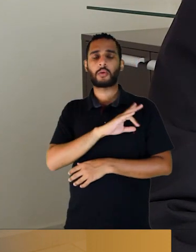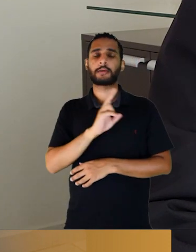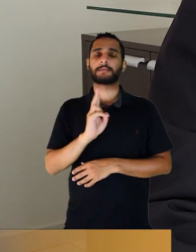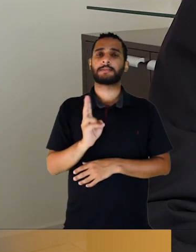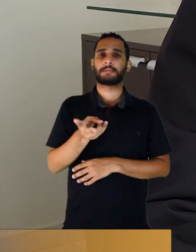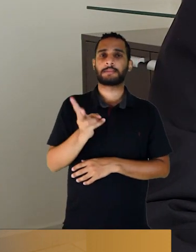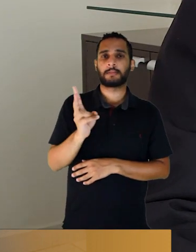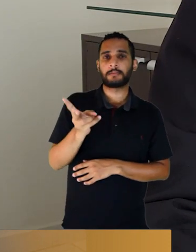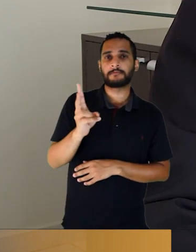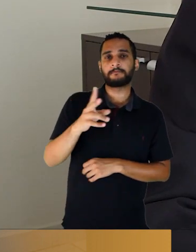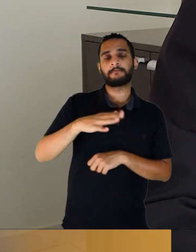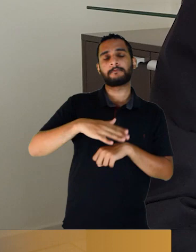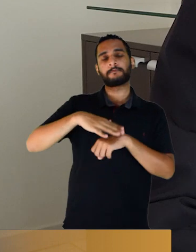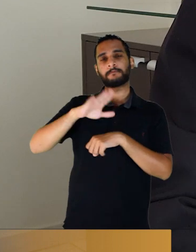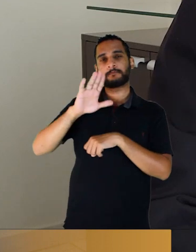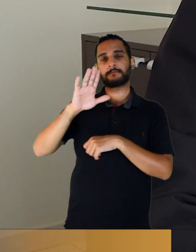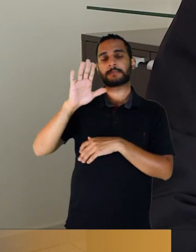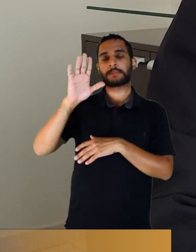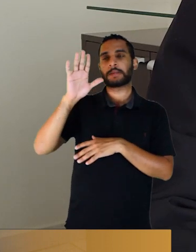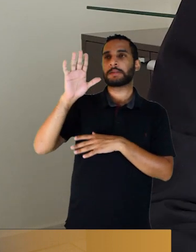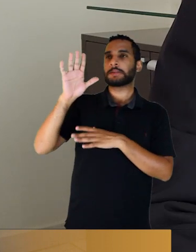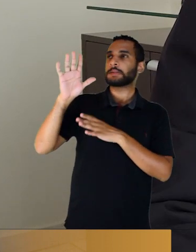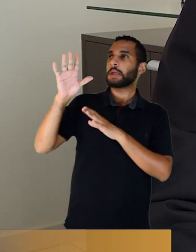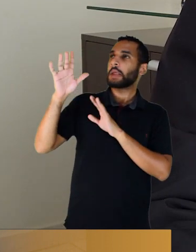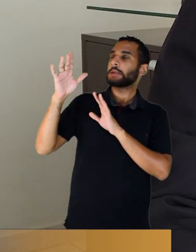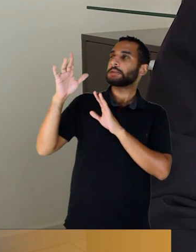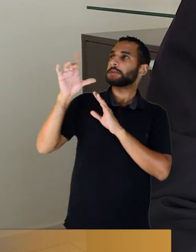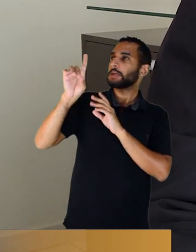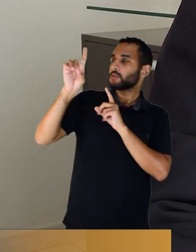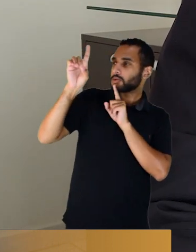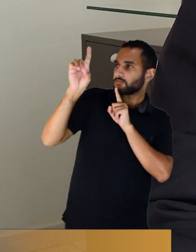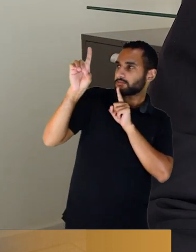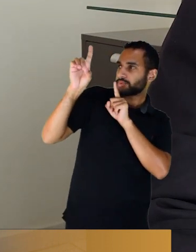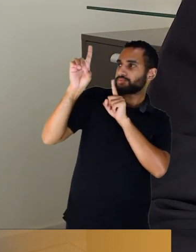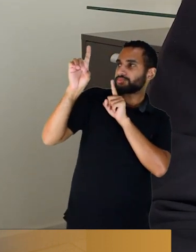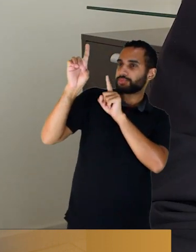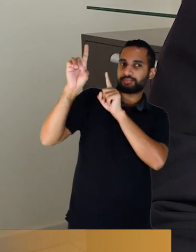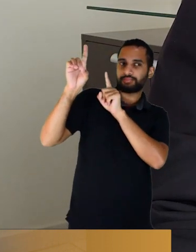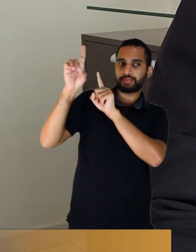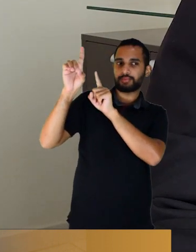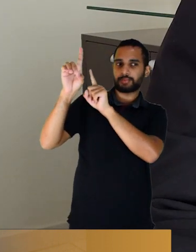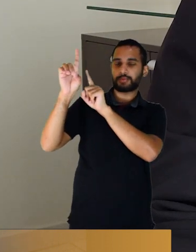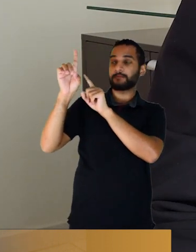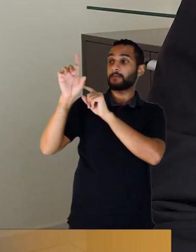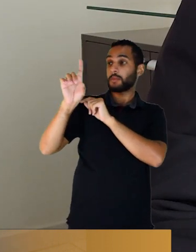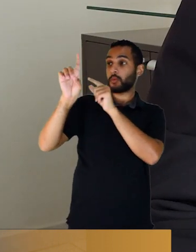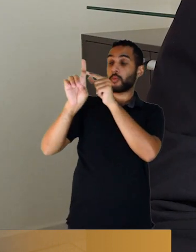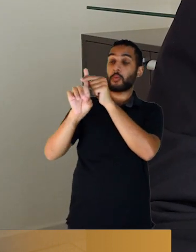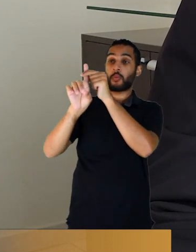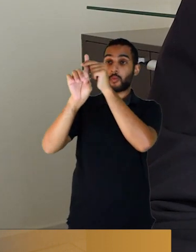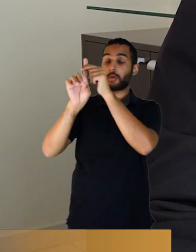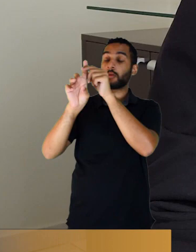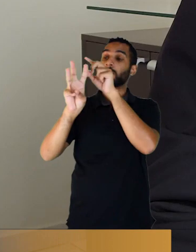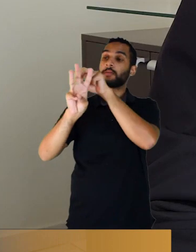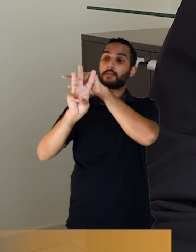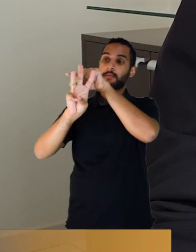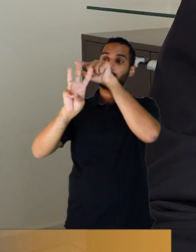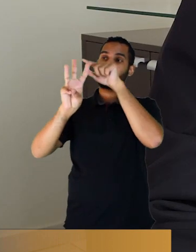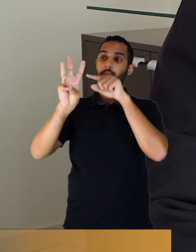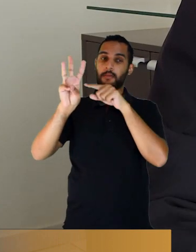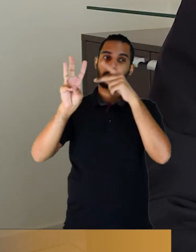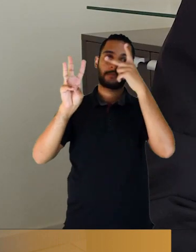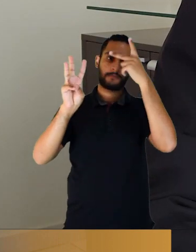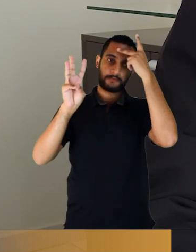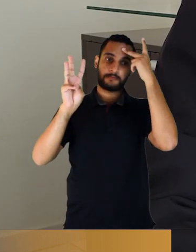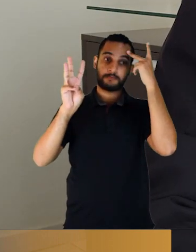ao próximo, a gente vai sempre mais penetrando neste mistério